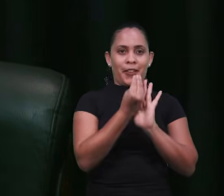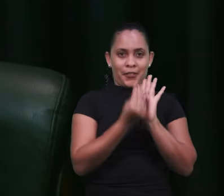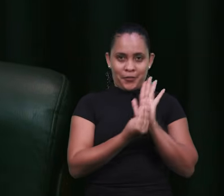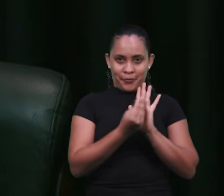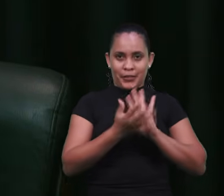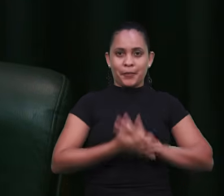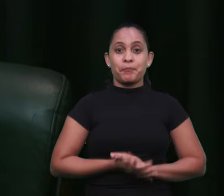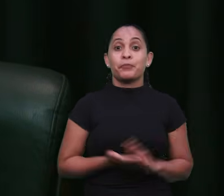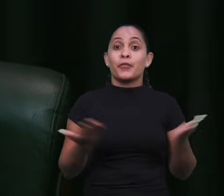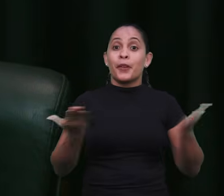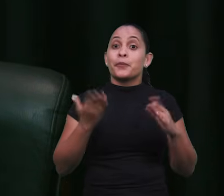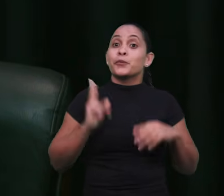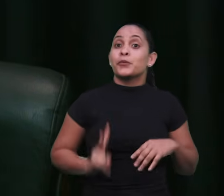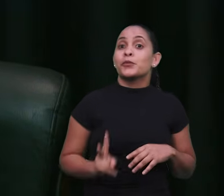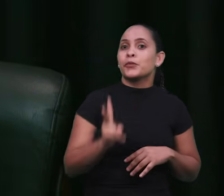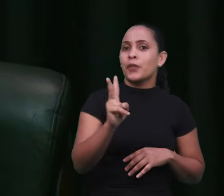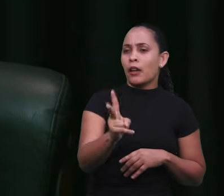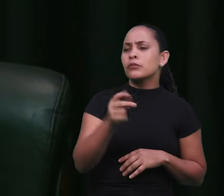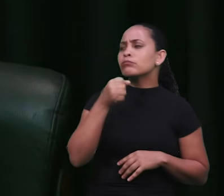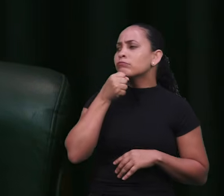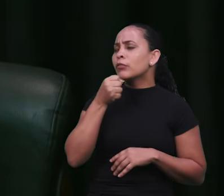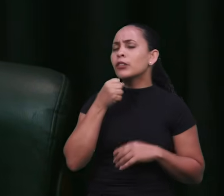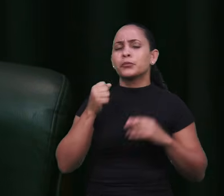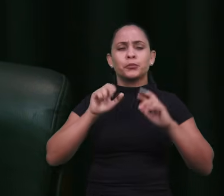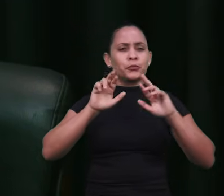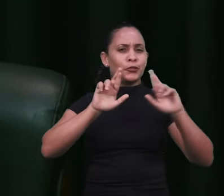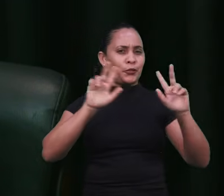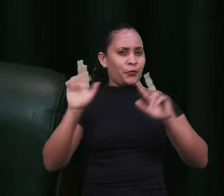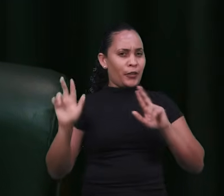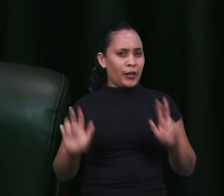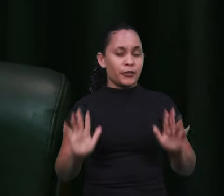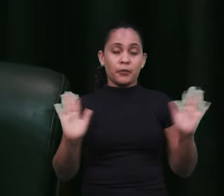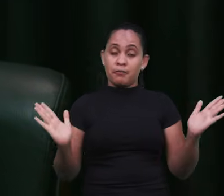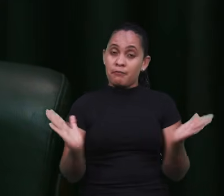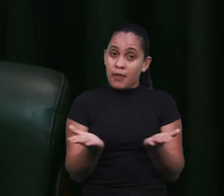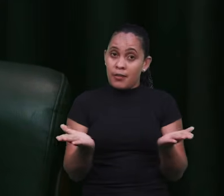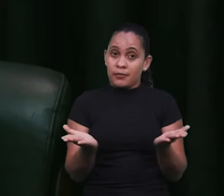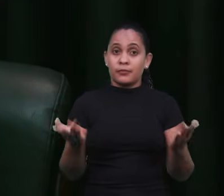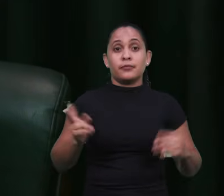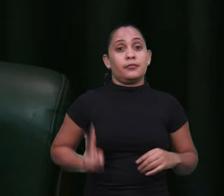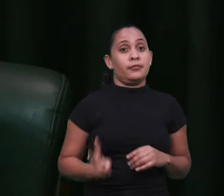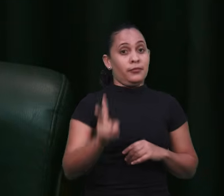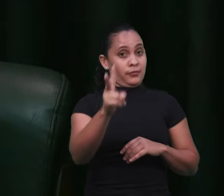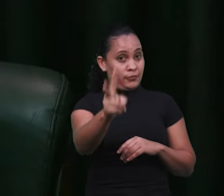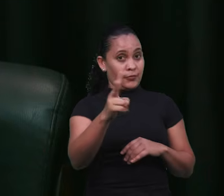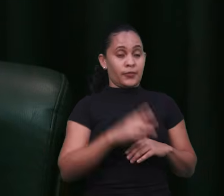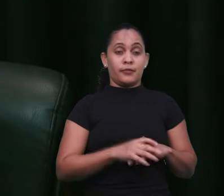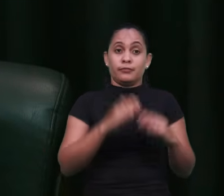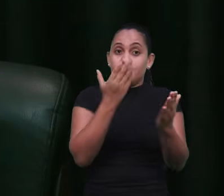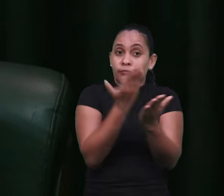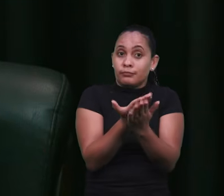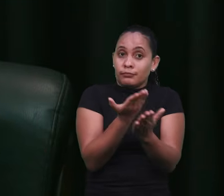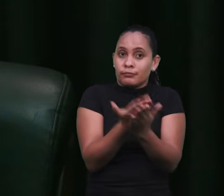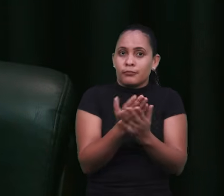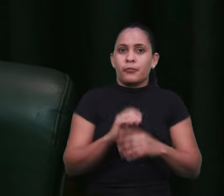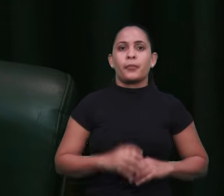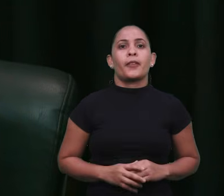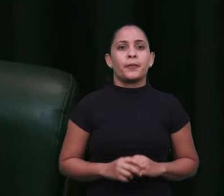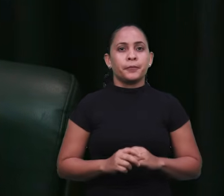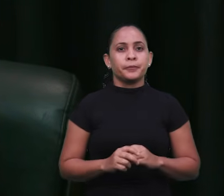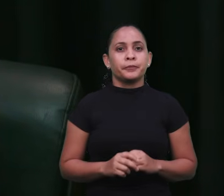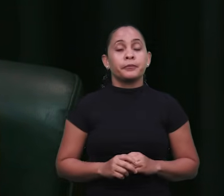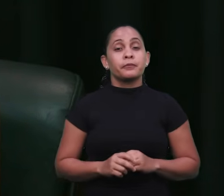hoje vamos dar continuidade aqui no nosso podcast, um pouquinho diferente, mas vamos dar continuidade aos nossos estudos. E agora